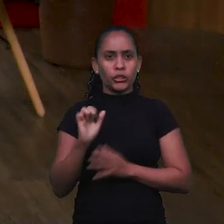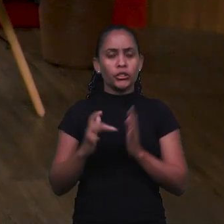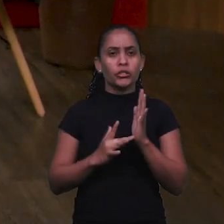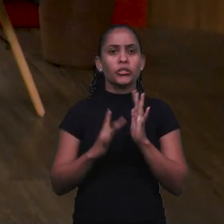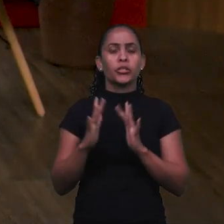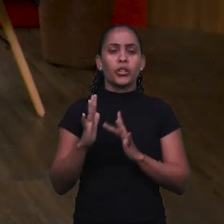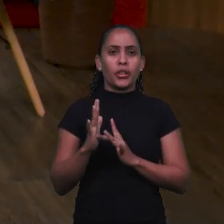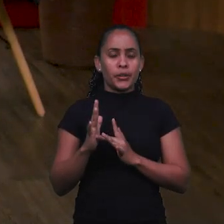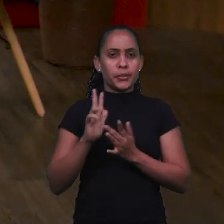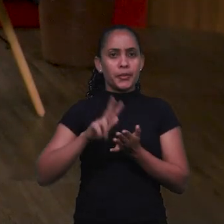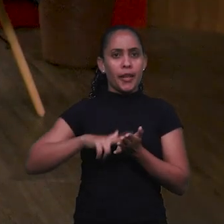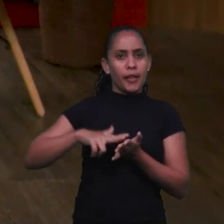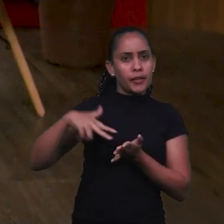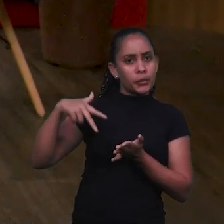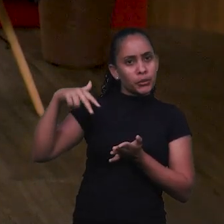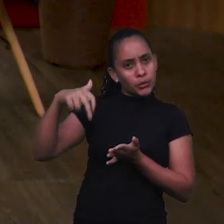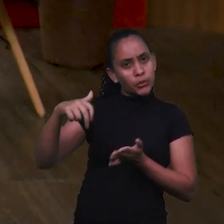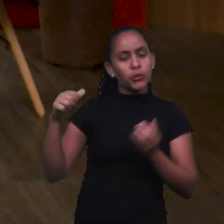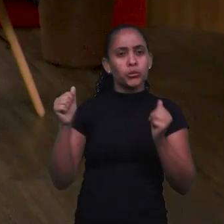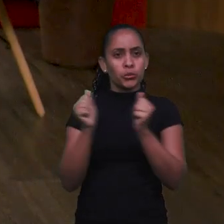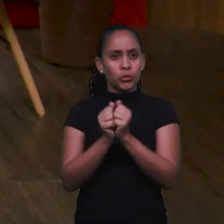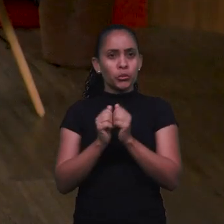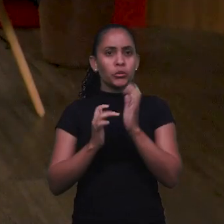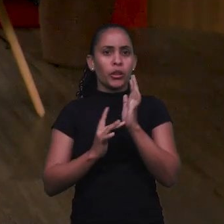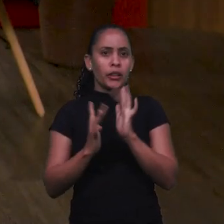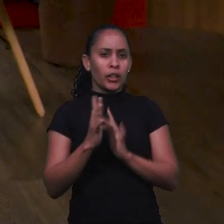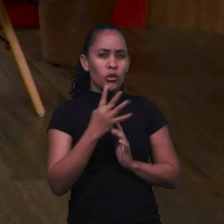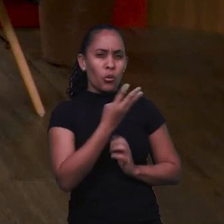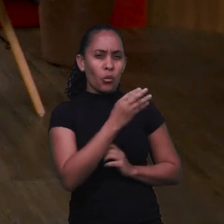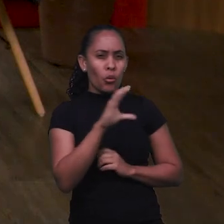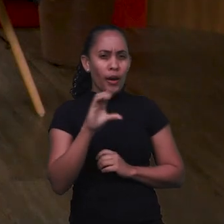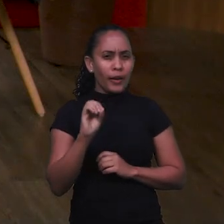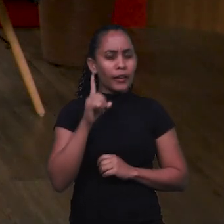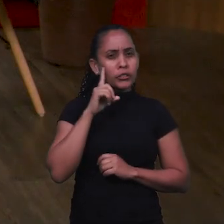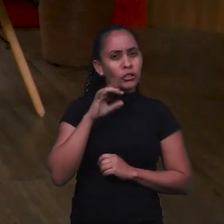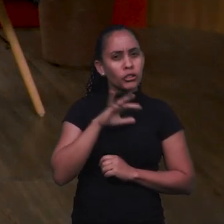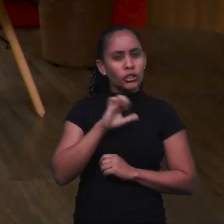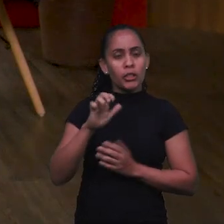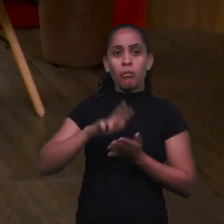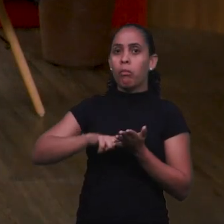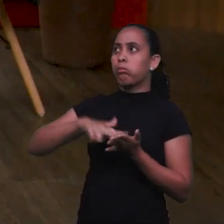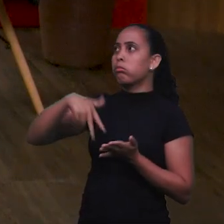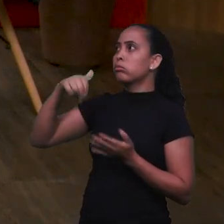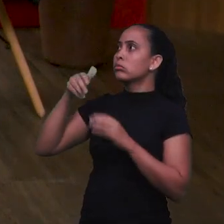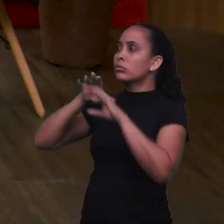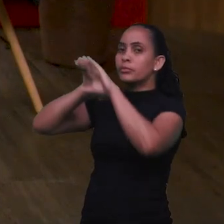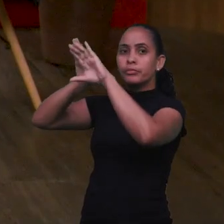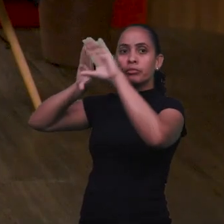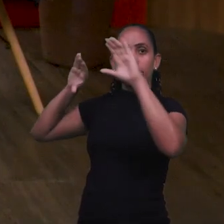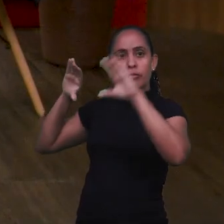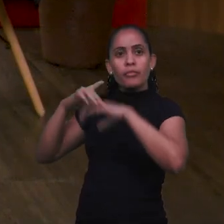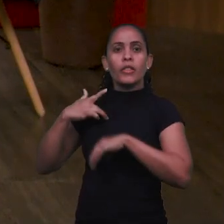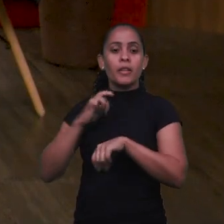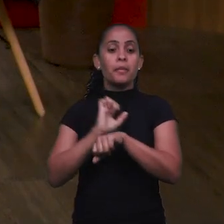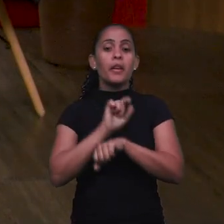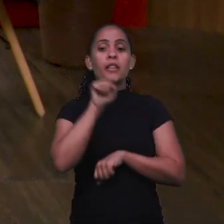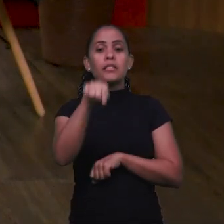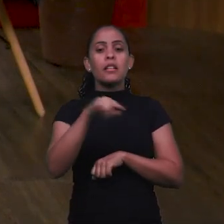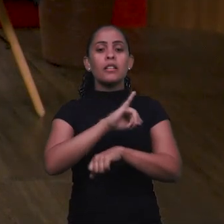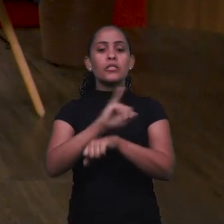passou, ressuscitou, ficou ainda com a igreja os 40 dias, ele subiu aos céus e mandou que eles esperassem em